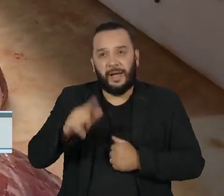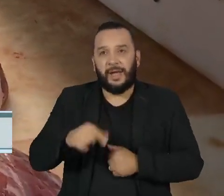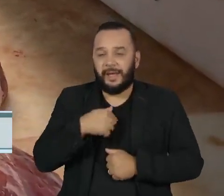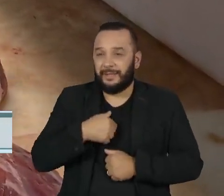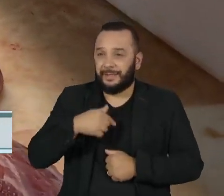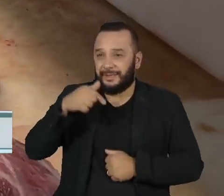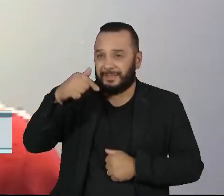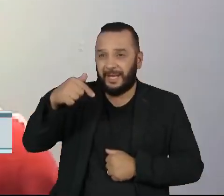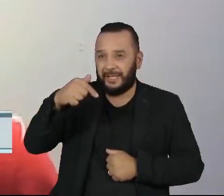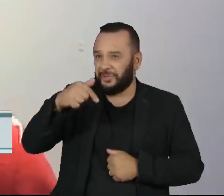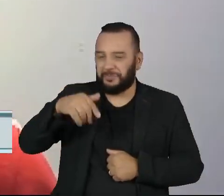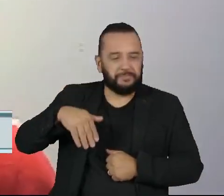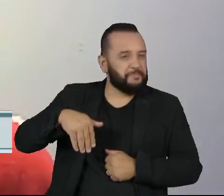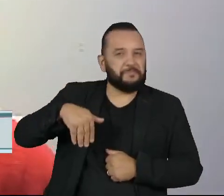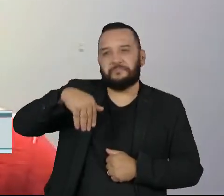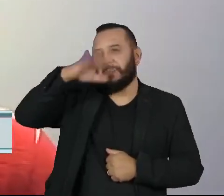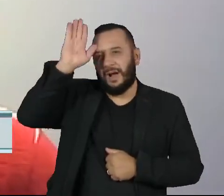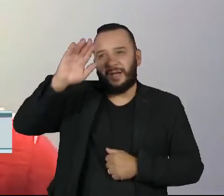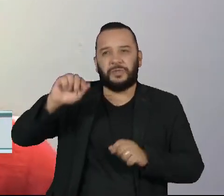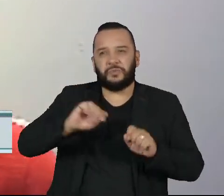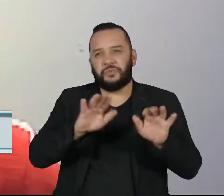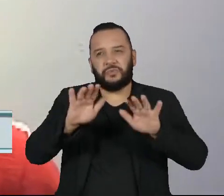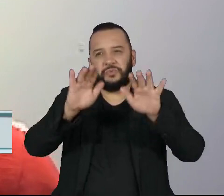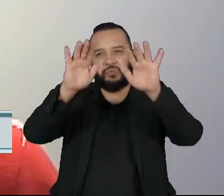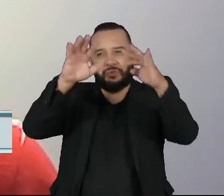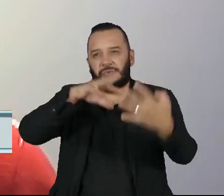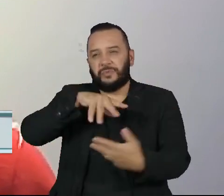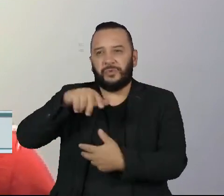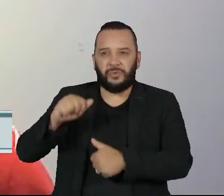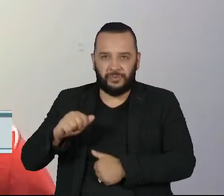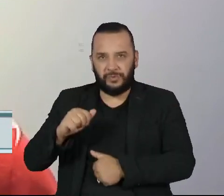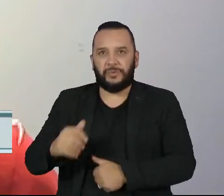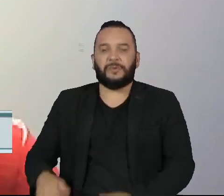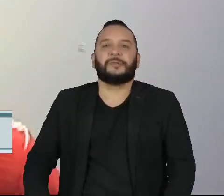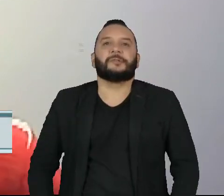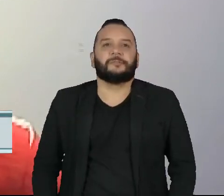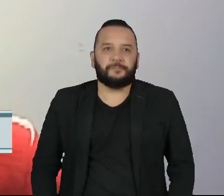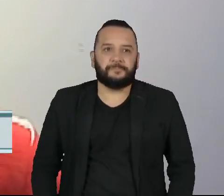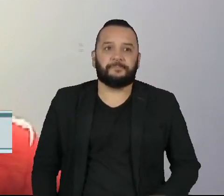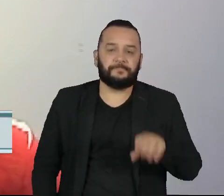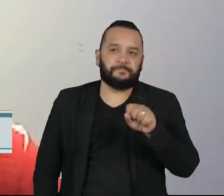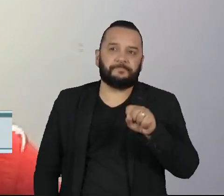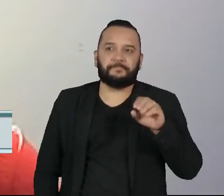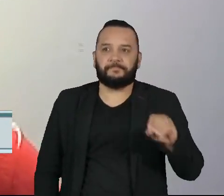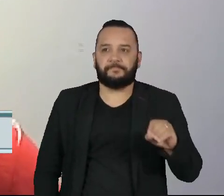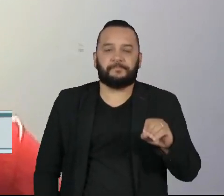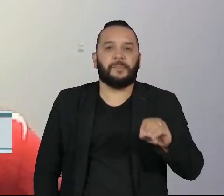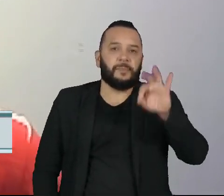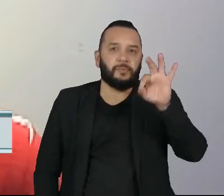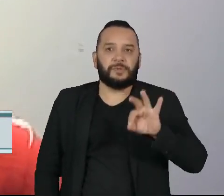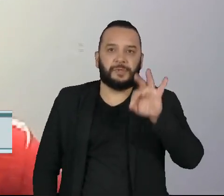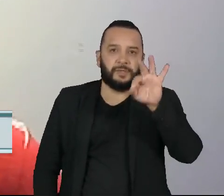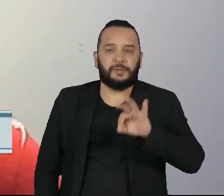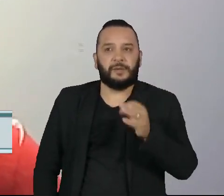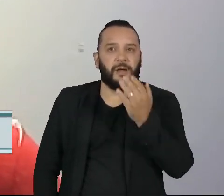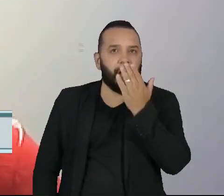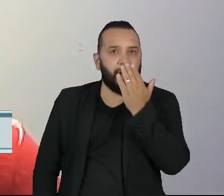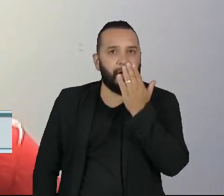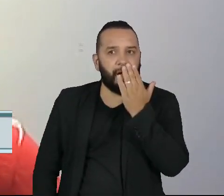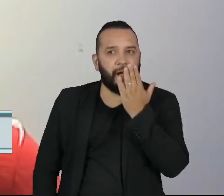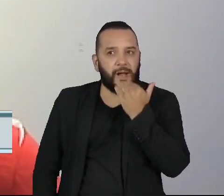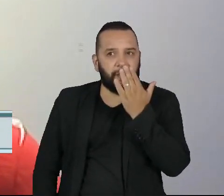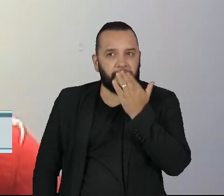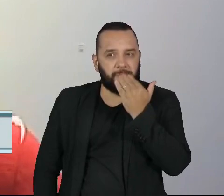à frente do Japão. Quase 80% das emissões de alimentos, elas estão ligadas à